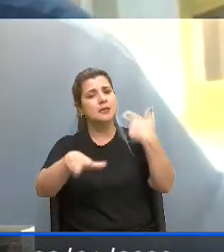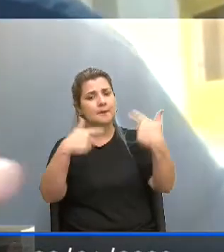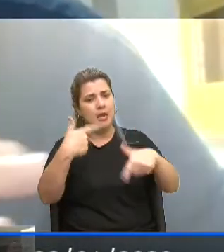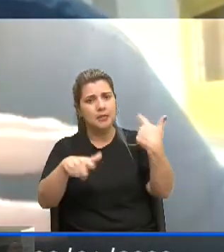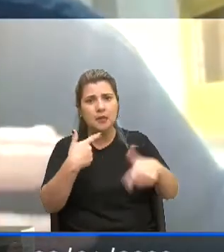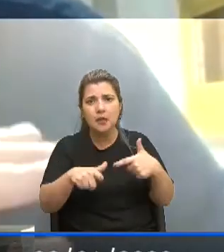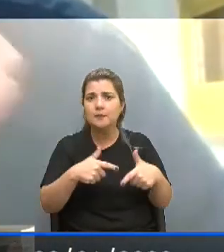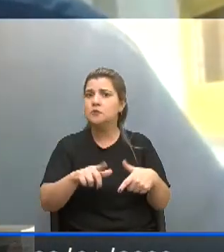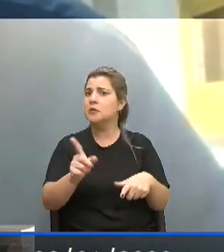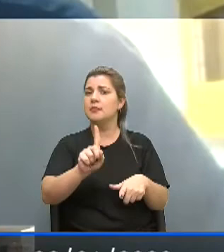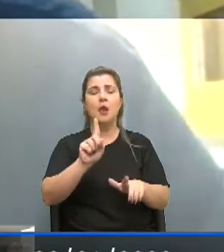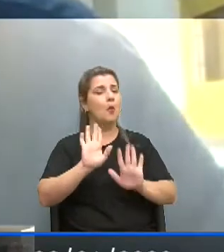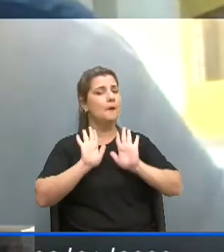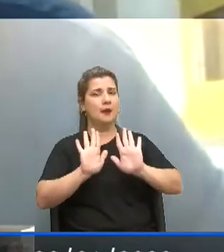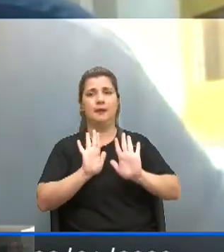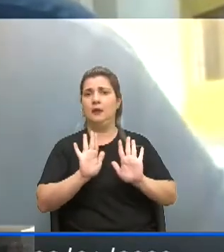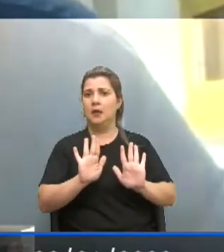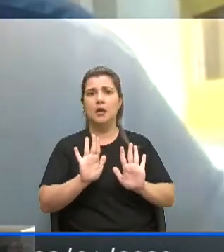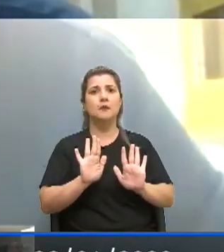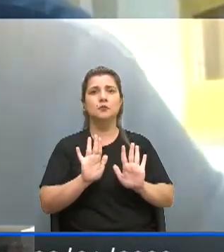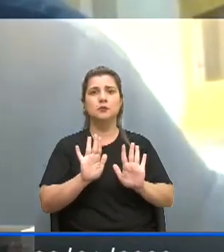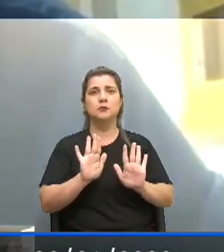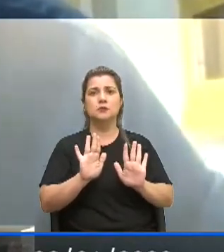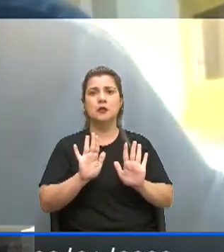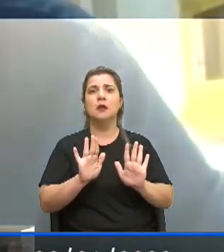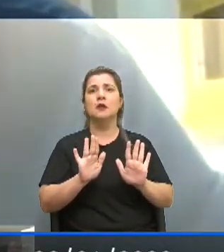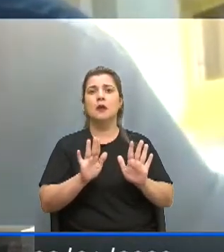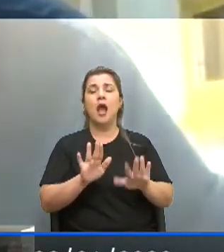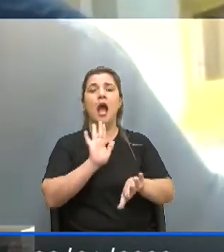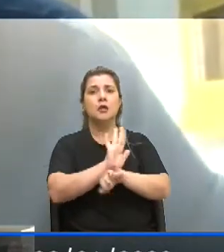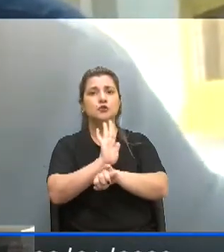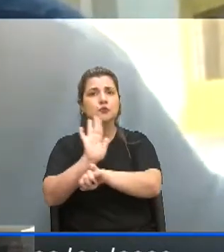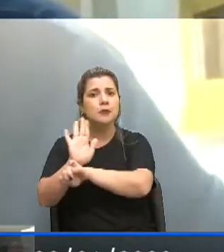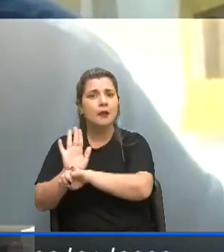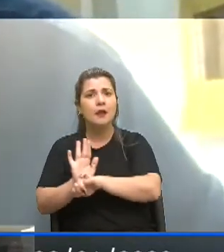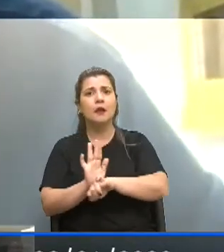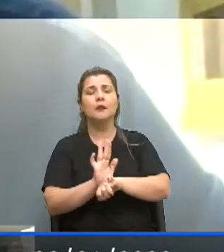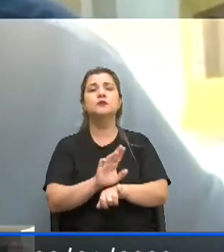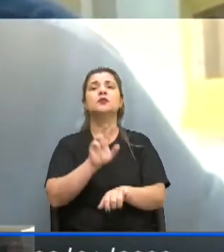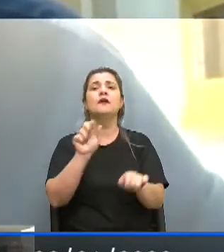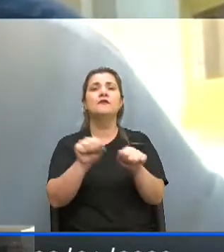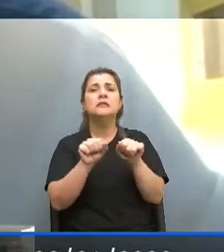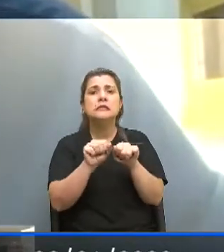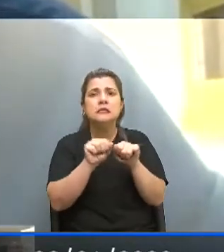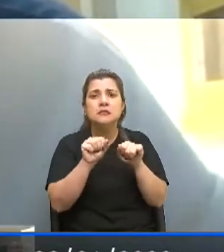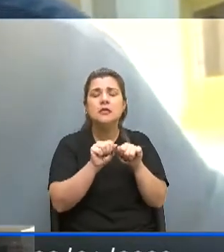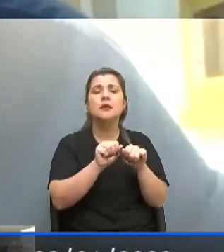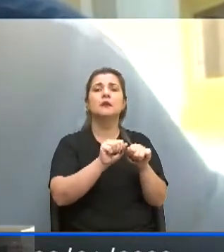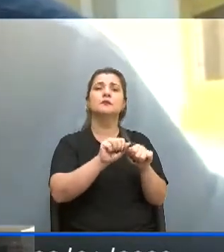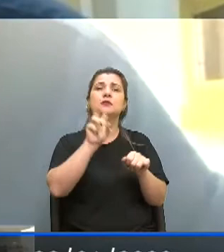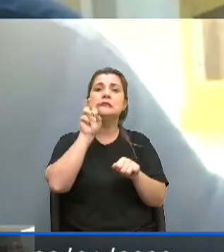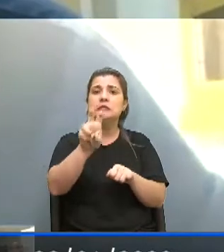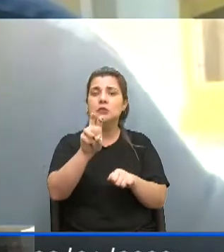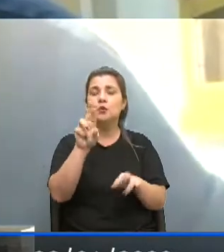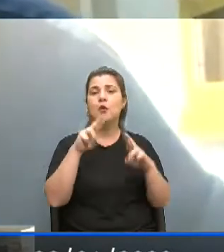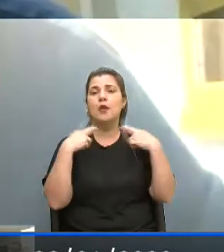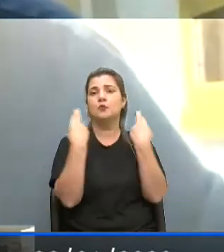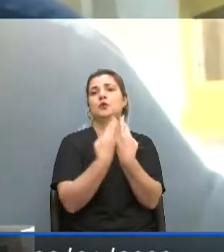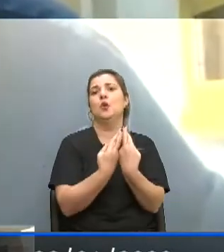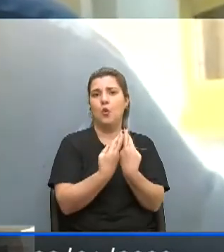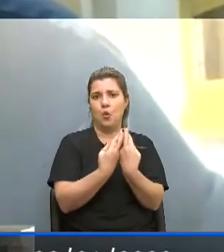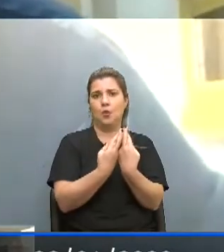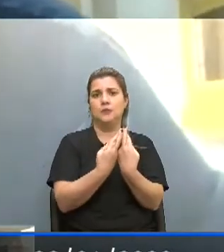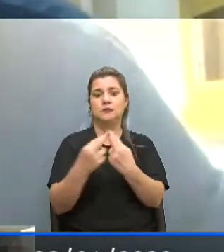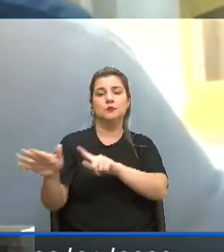pessoas. O setor pregou, chegamos a fazer 5 reuniões por semana com o setor lácteo. 5. E ficamos